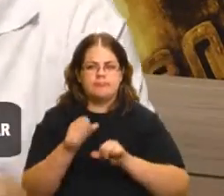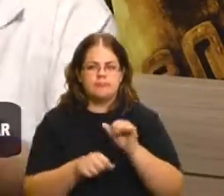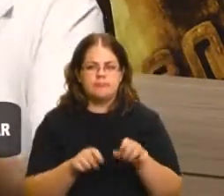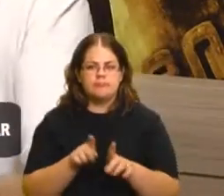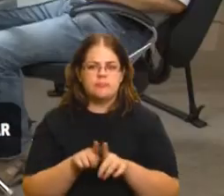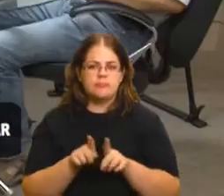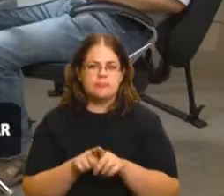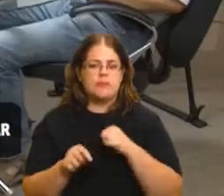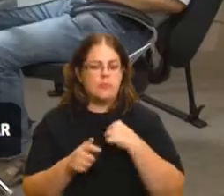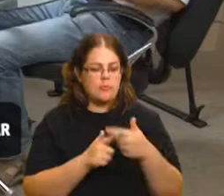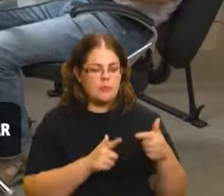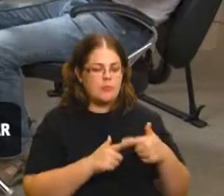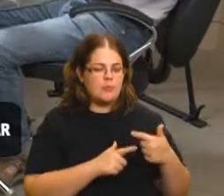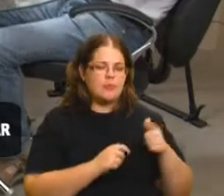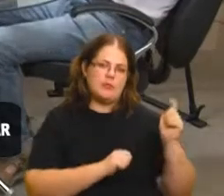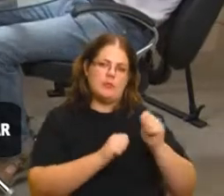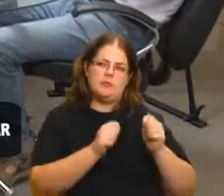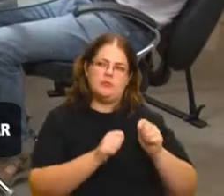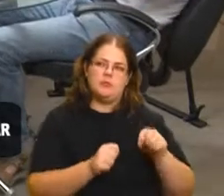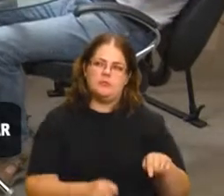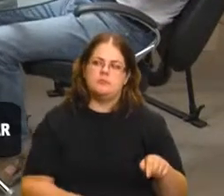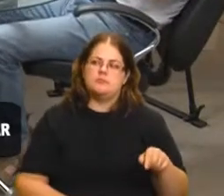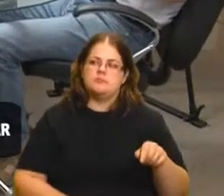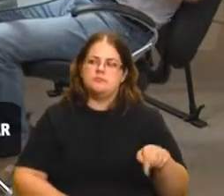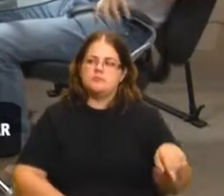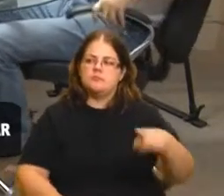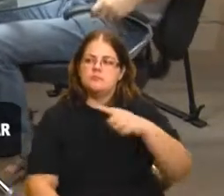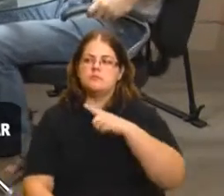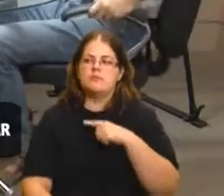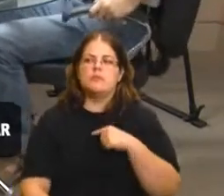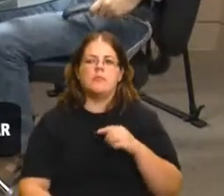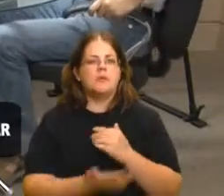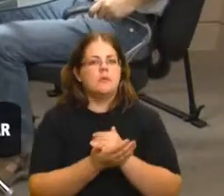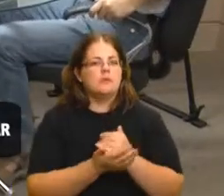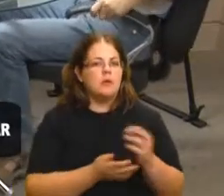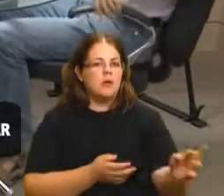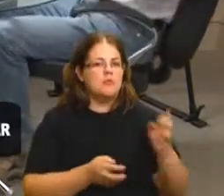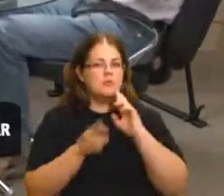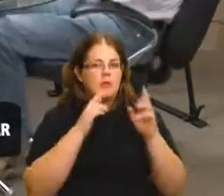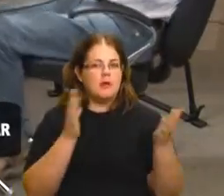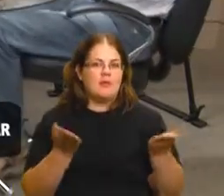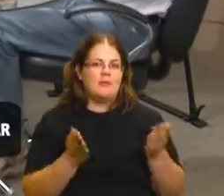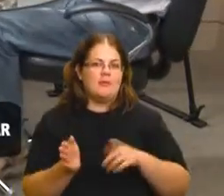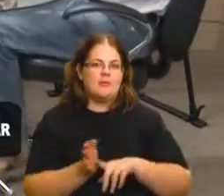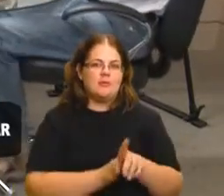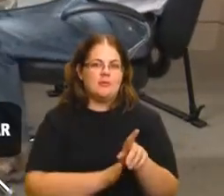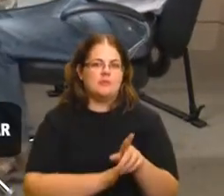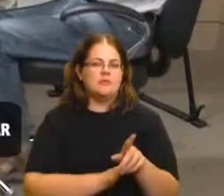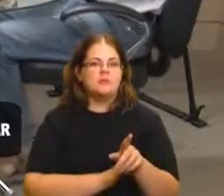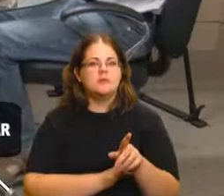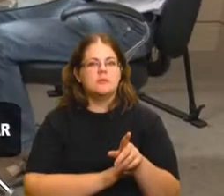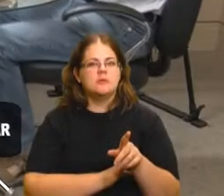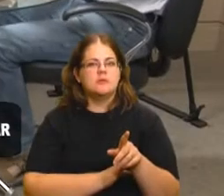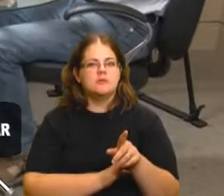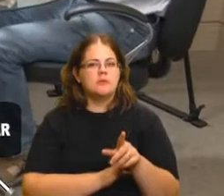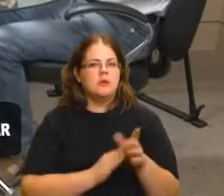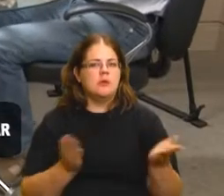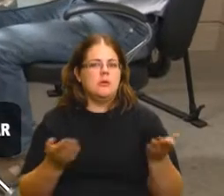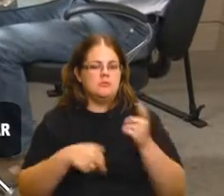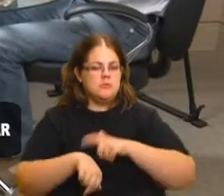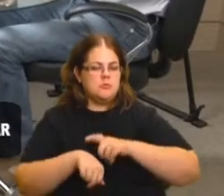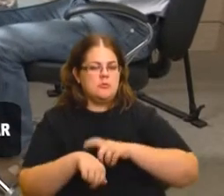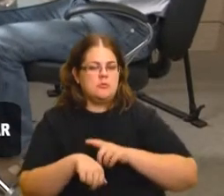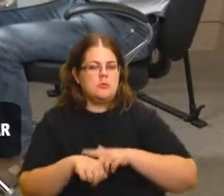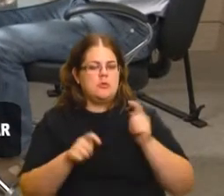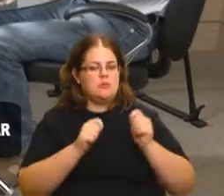vai gerar uma crise violenta. Em Aí os caras tiram o dinheiro do Brasil de novo. E o senhor começa a me responder possivelmente o que eu ia questionar agora. Porque se está com um